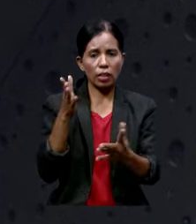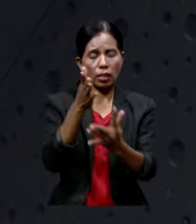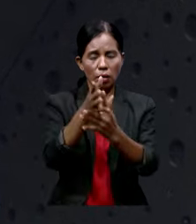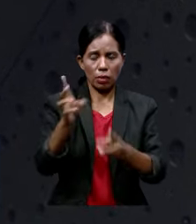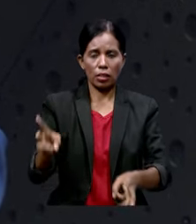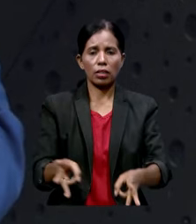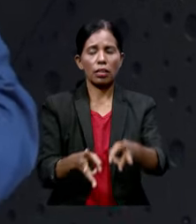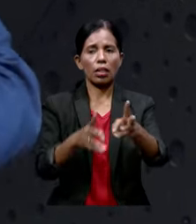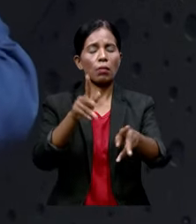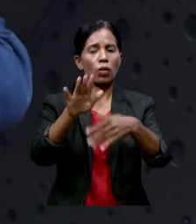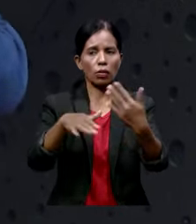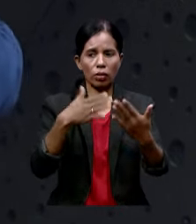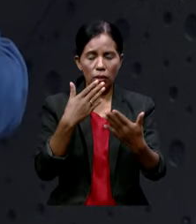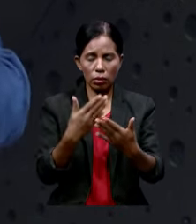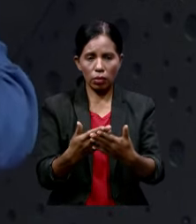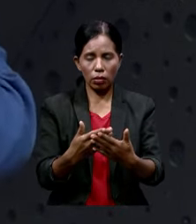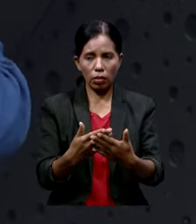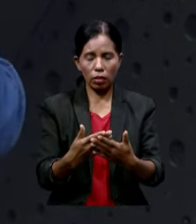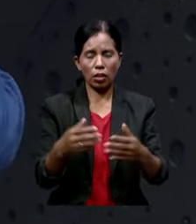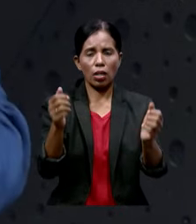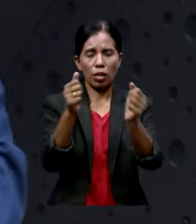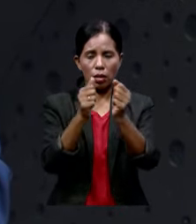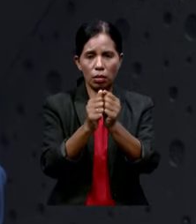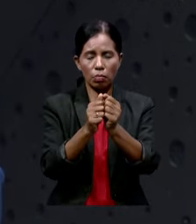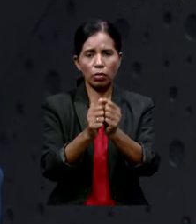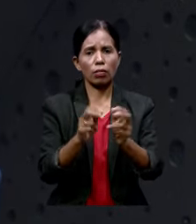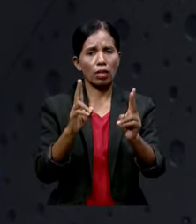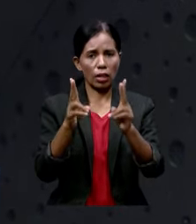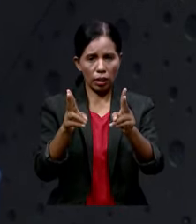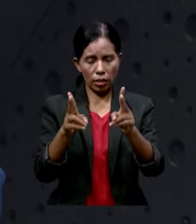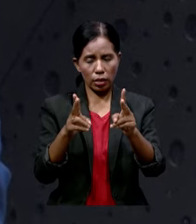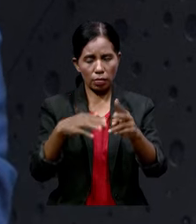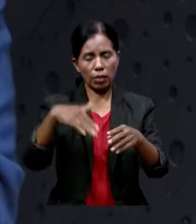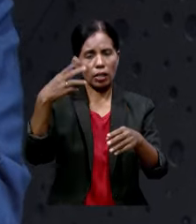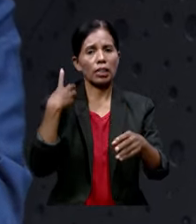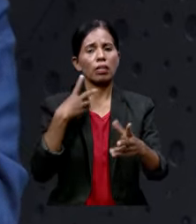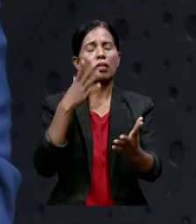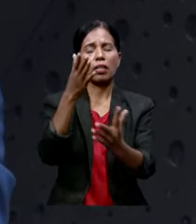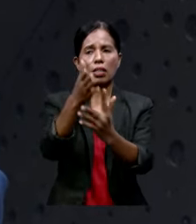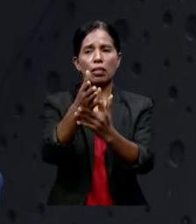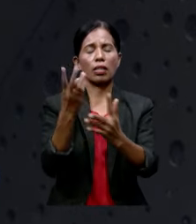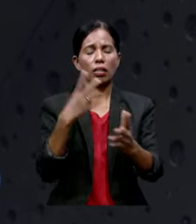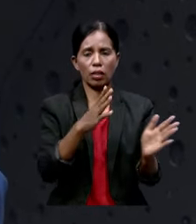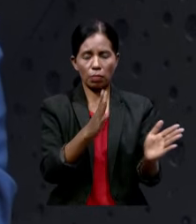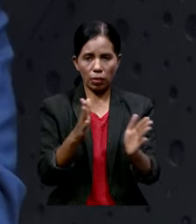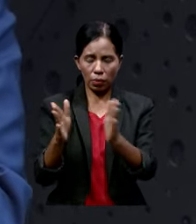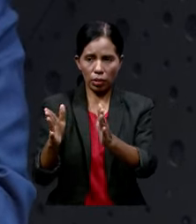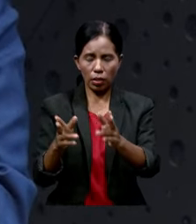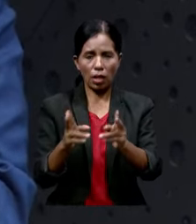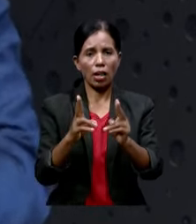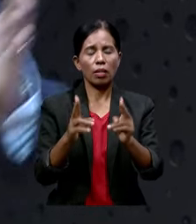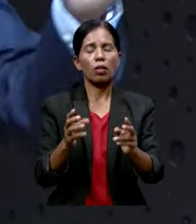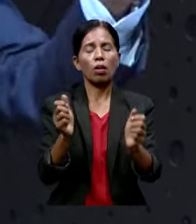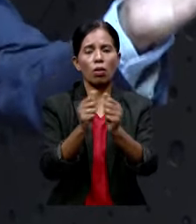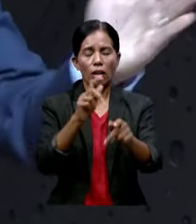henaba em halai huto ho 150 km por hora baleteng. Se ita tama henaba, ita tem preparado at halai moso ema